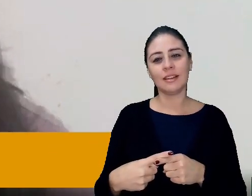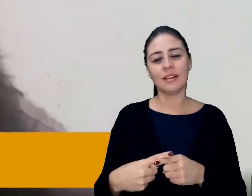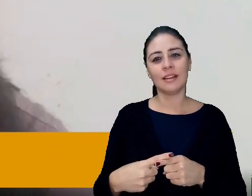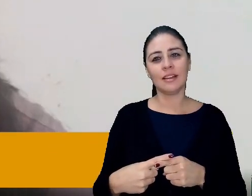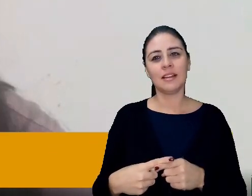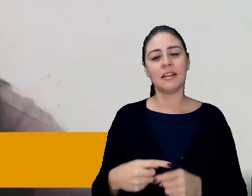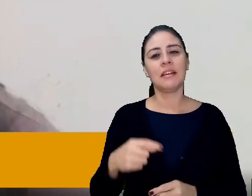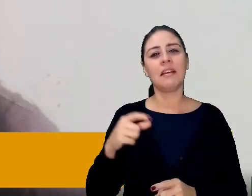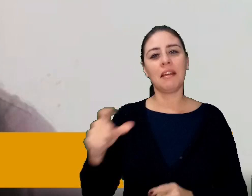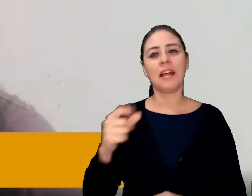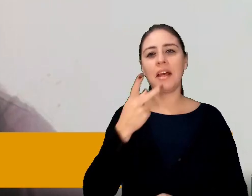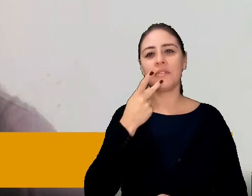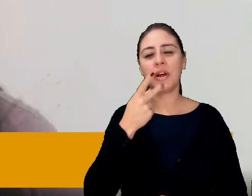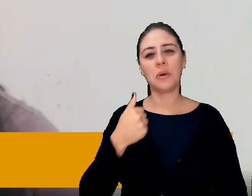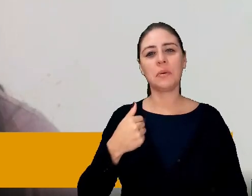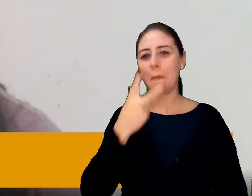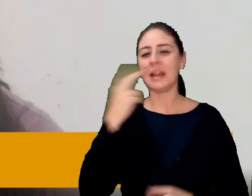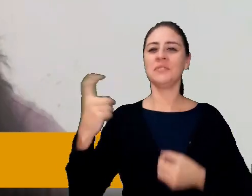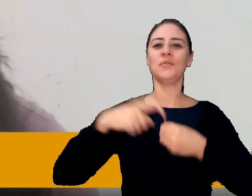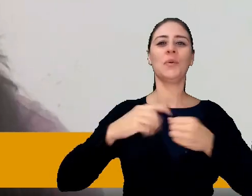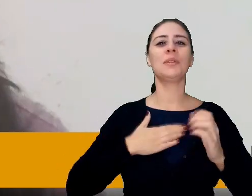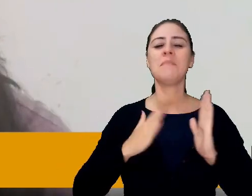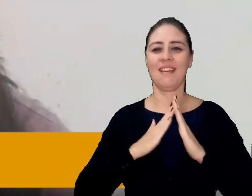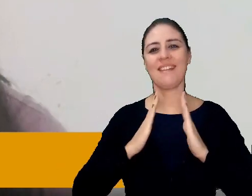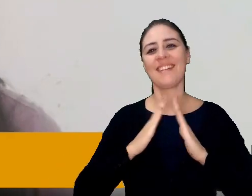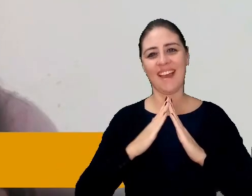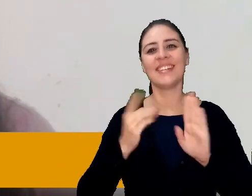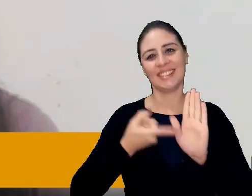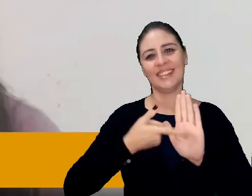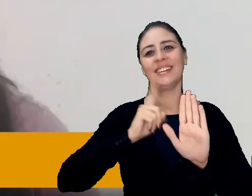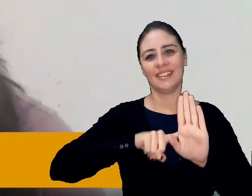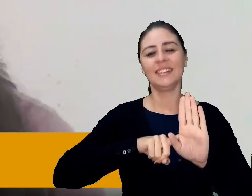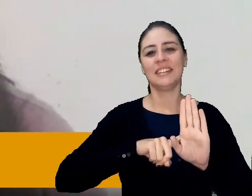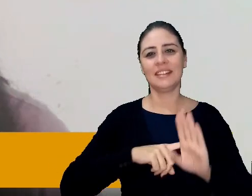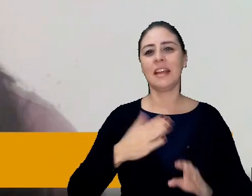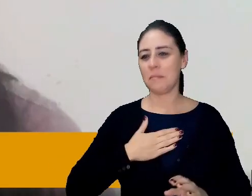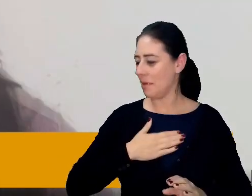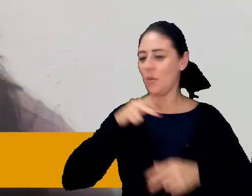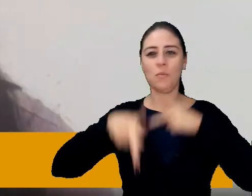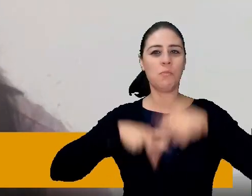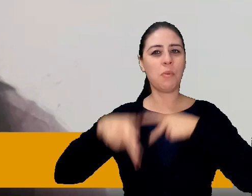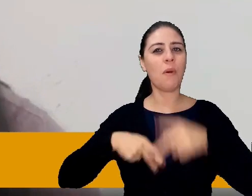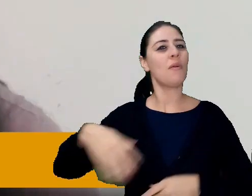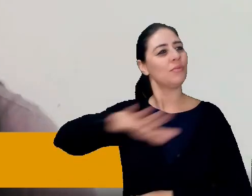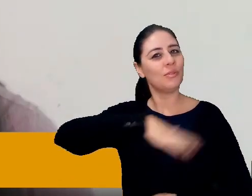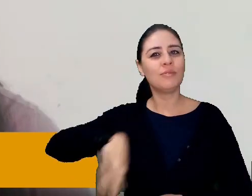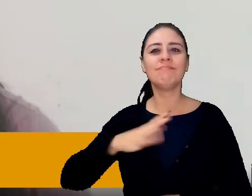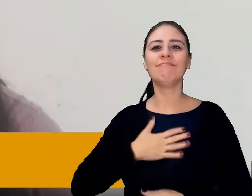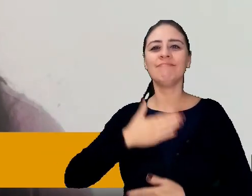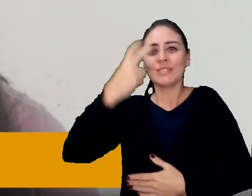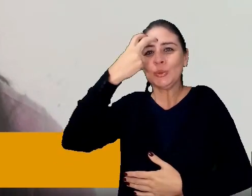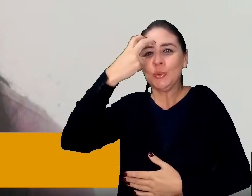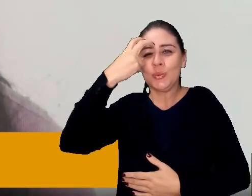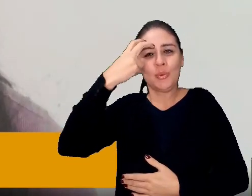tô de volta à minha casa, tipo isso assim, sabe? Tô no meio de quem eu sou mesmo. Eu sou isso e não adianta eu negar. Tipo